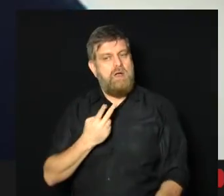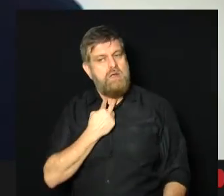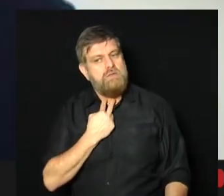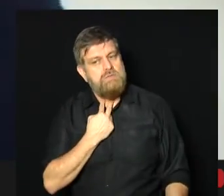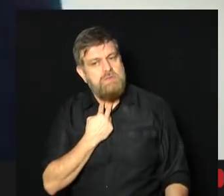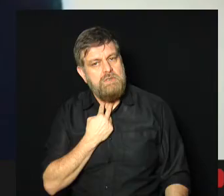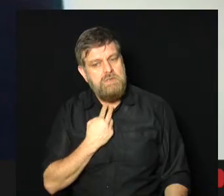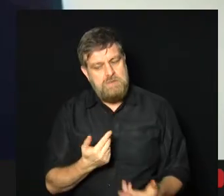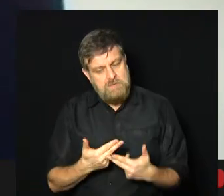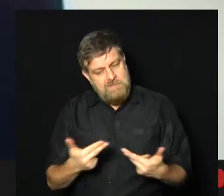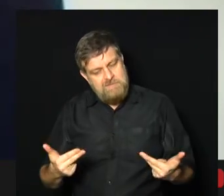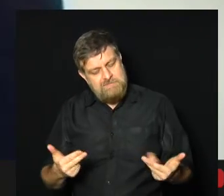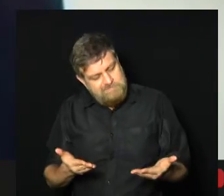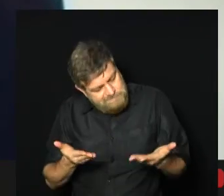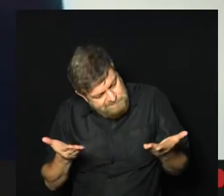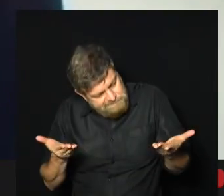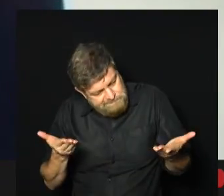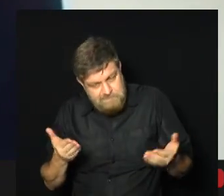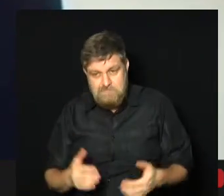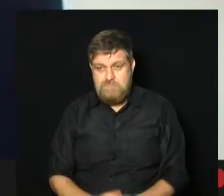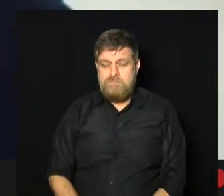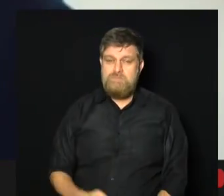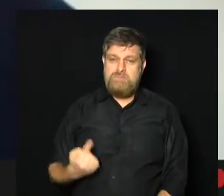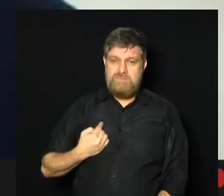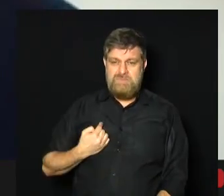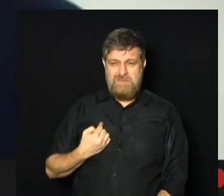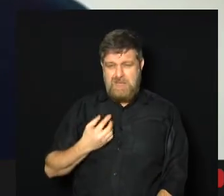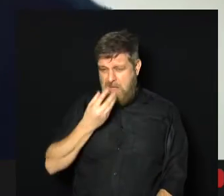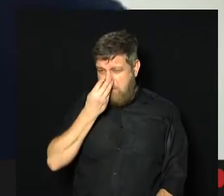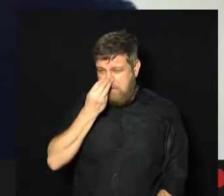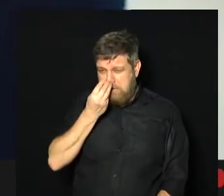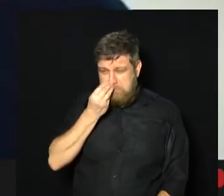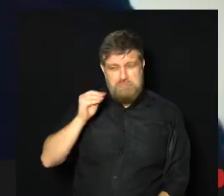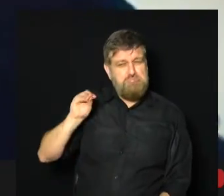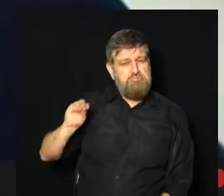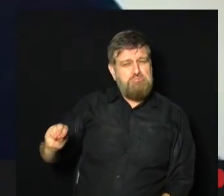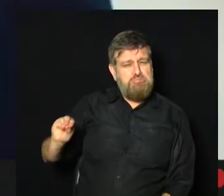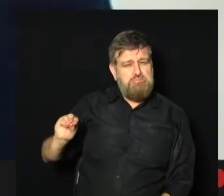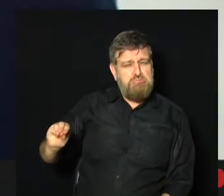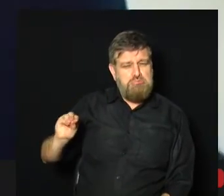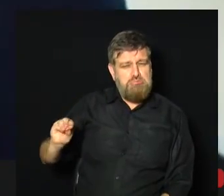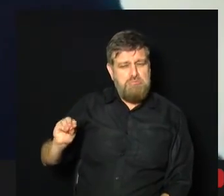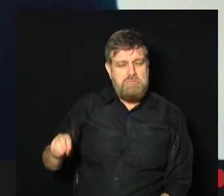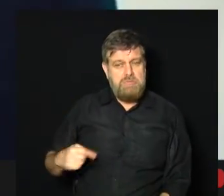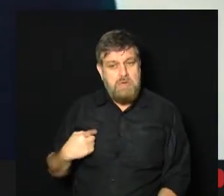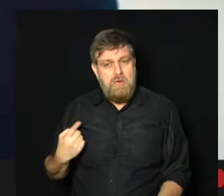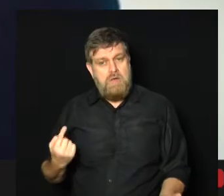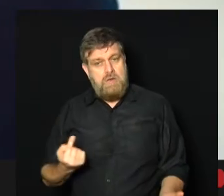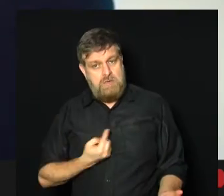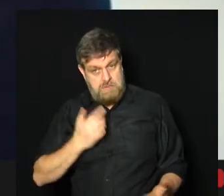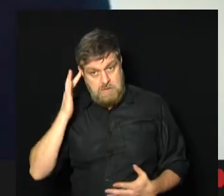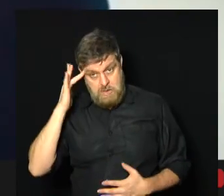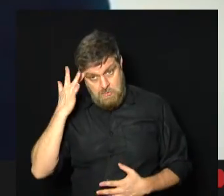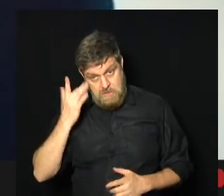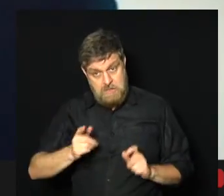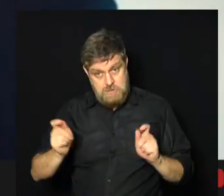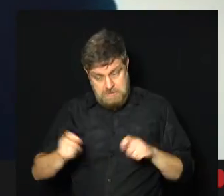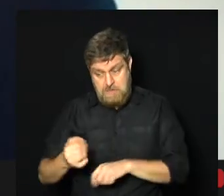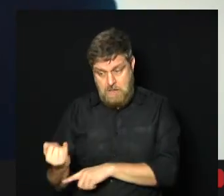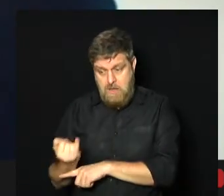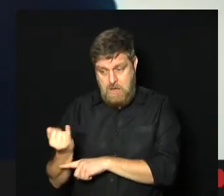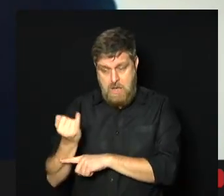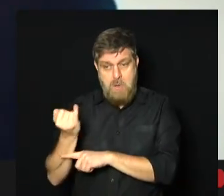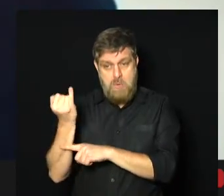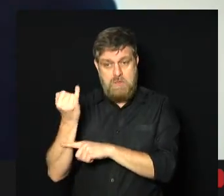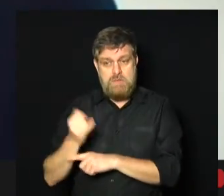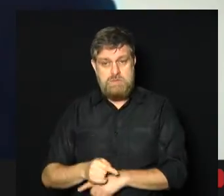que, enfim, até desrespeitoso, né? Então, acho que a gente acho que é importante, né,